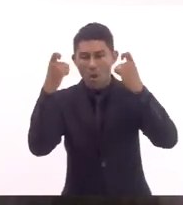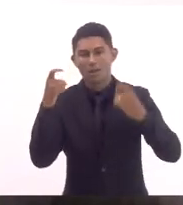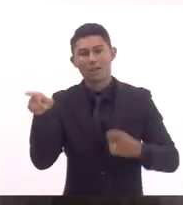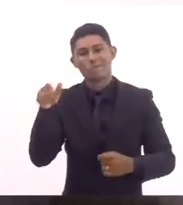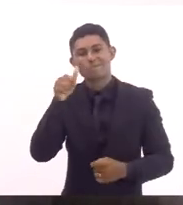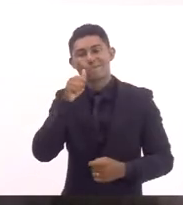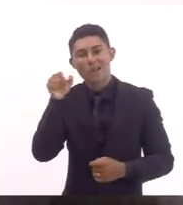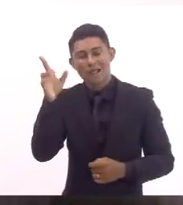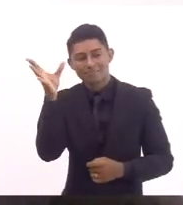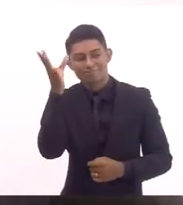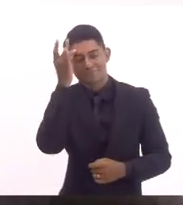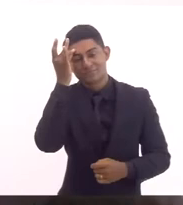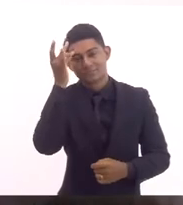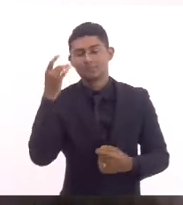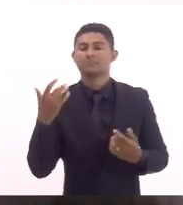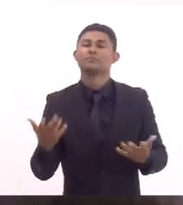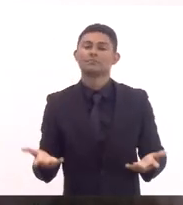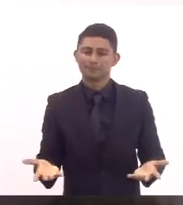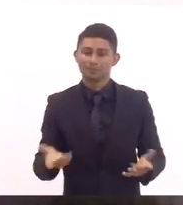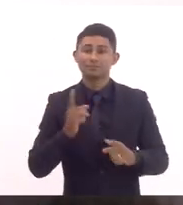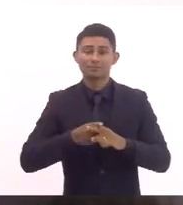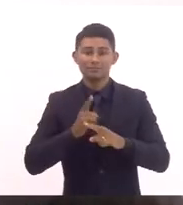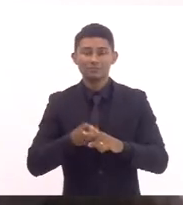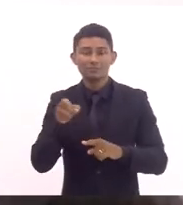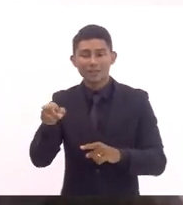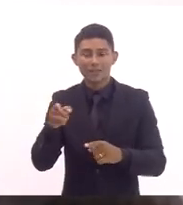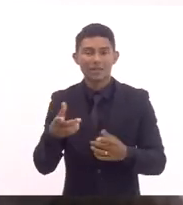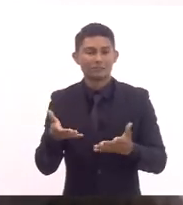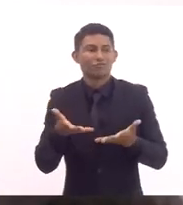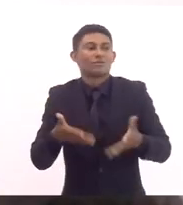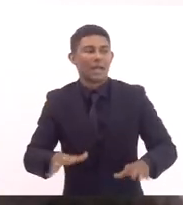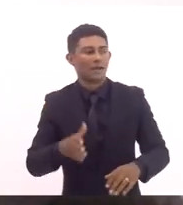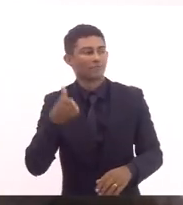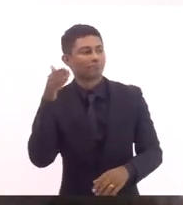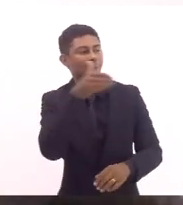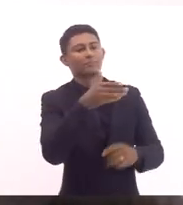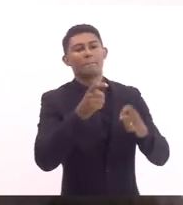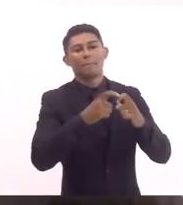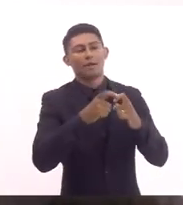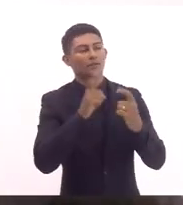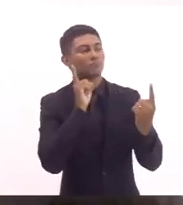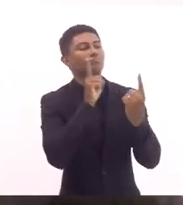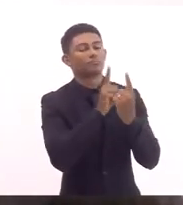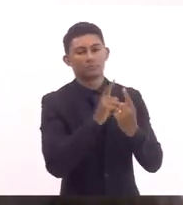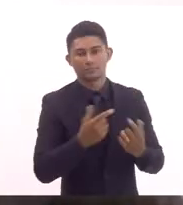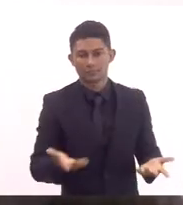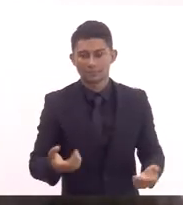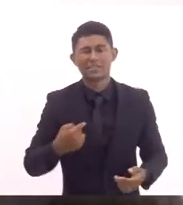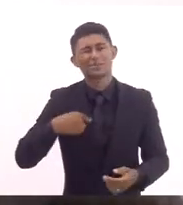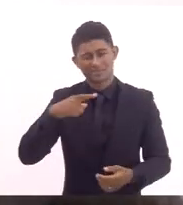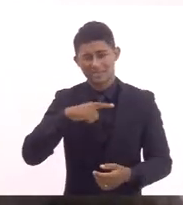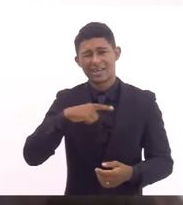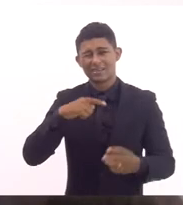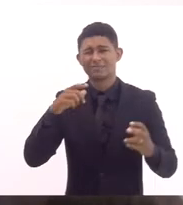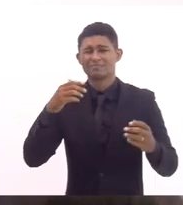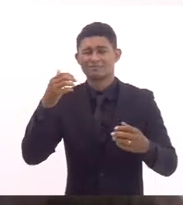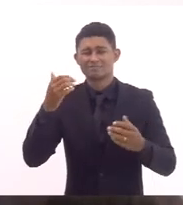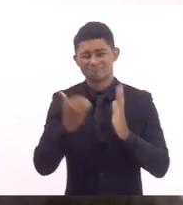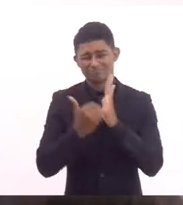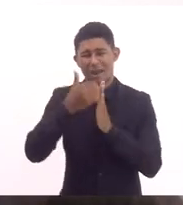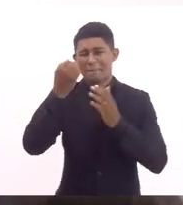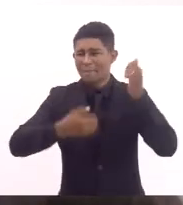e às vezes de protelar o evitar fazer um pré-natal e cuidar da sua saúde e eu tinha mais coisa para falar mas eu acho que